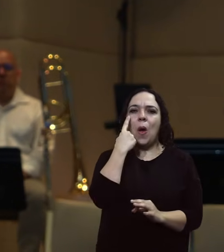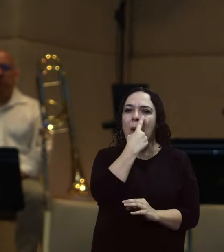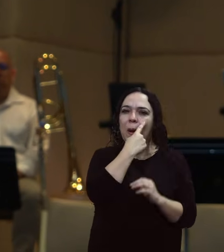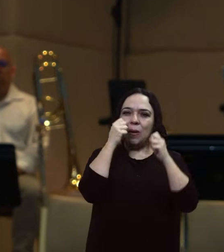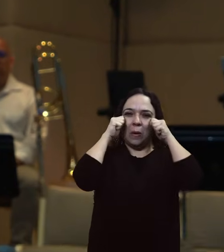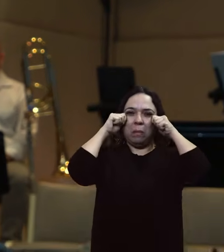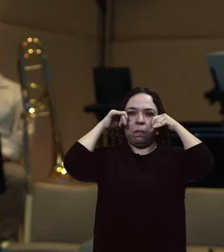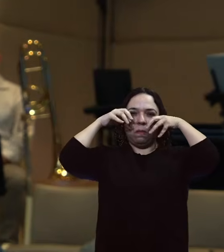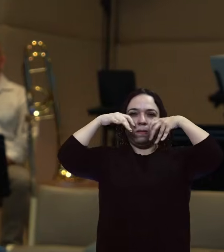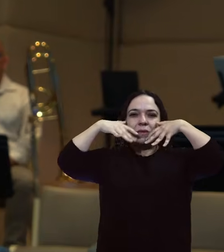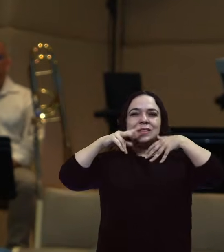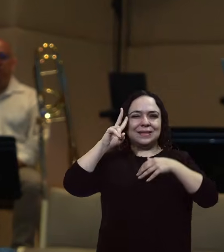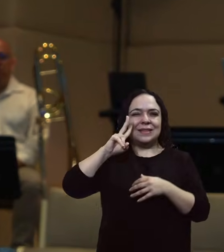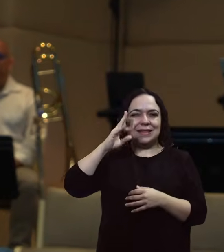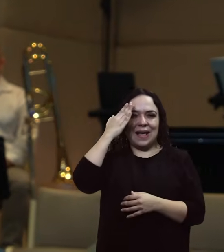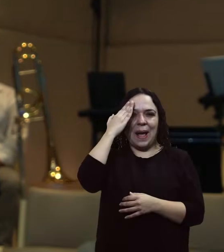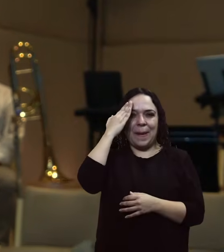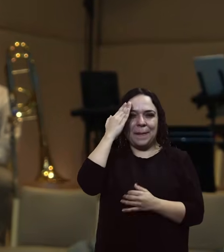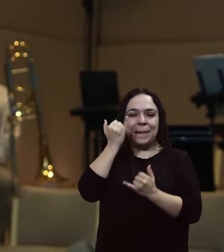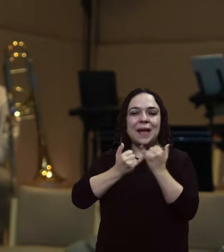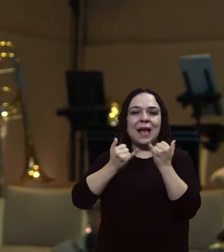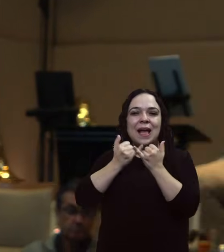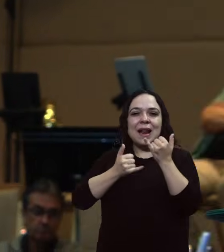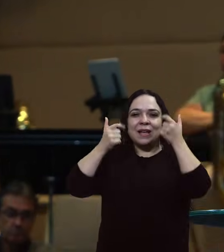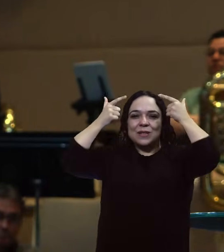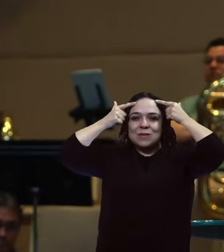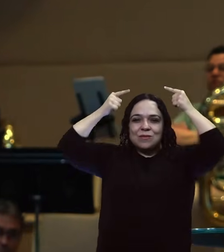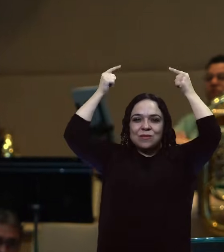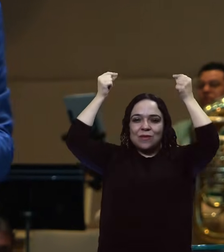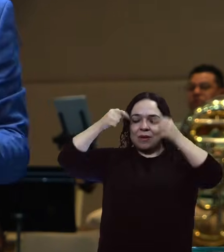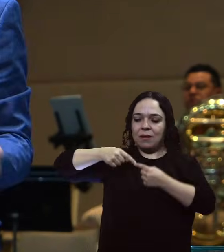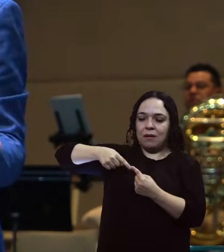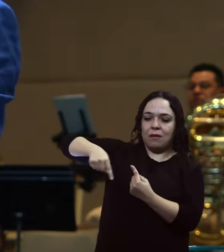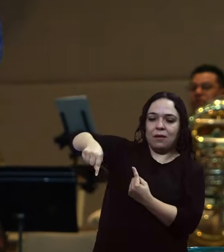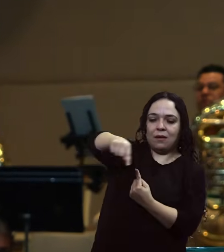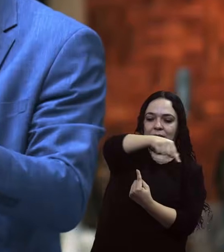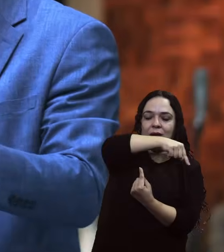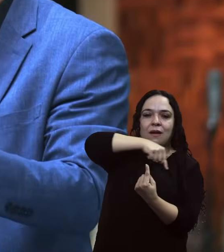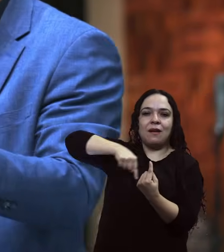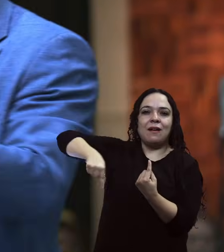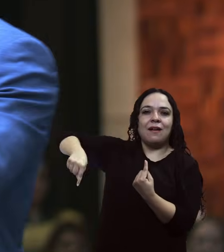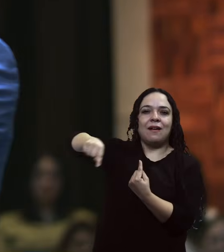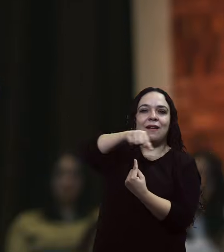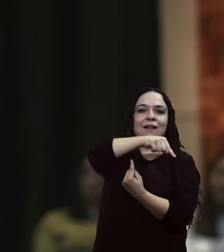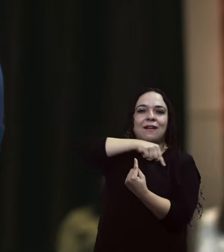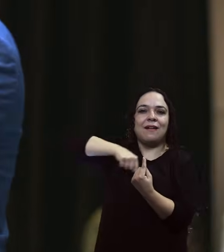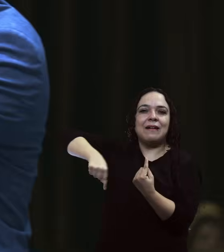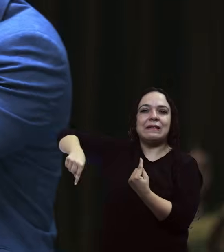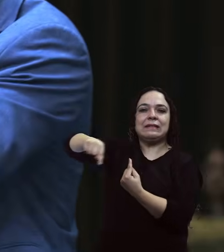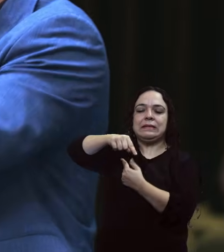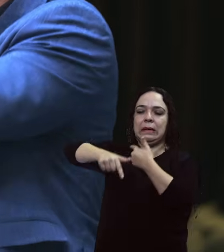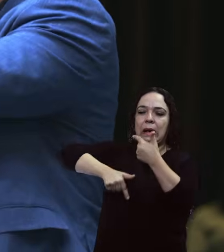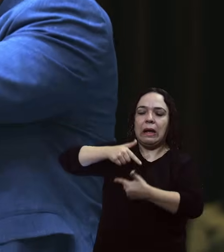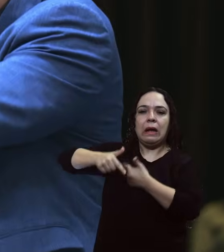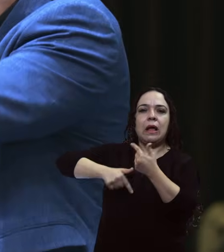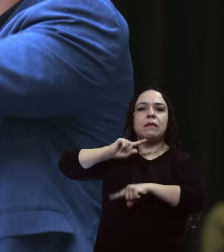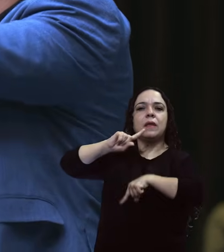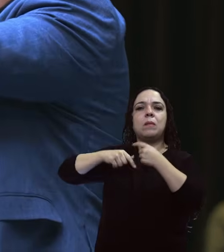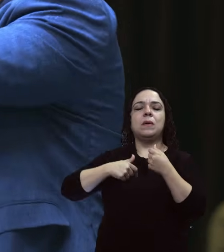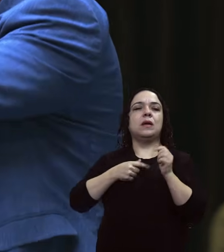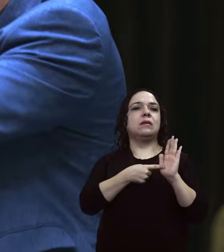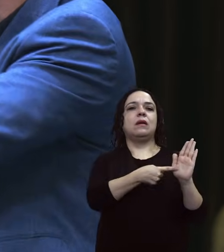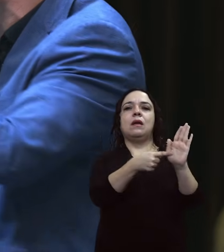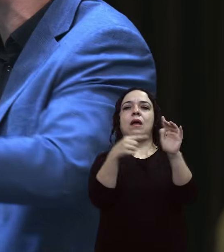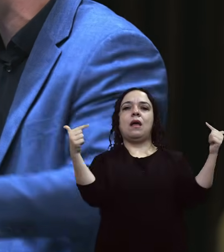e Sansão faz o trabalho de um jumento, que ele fica rodando um moinho, e depois ele se transforma no palhaço da corte